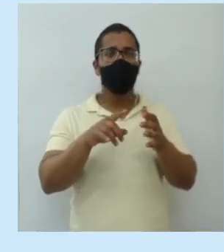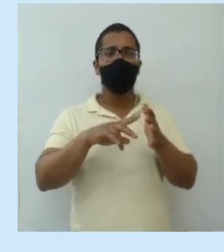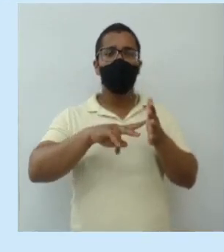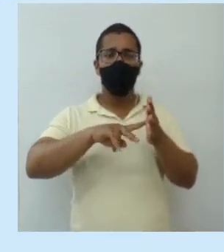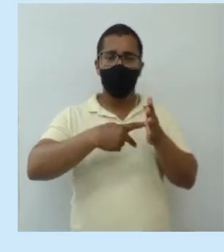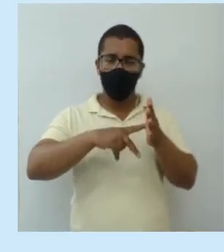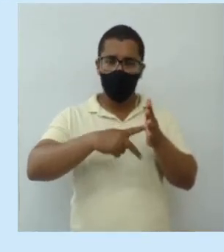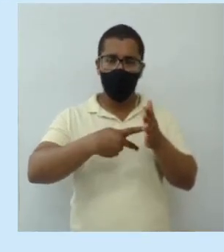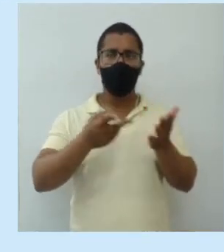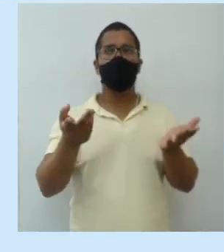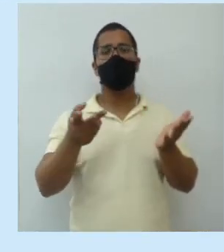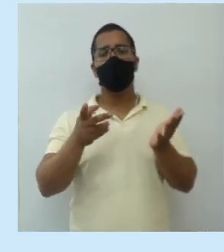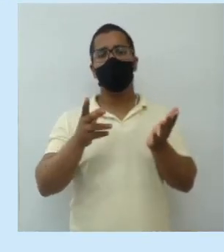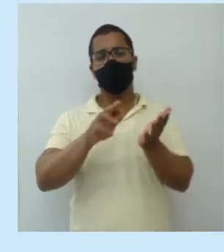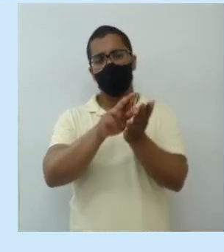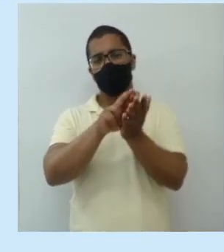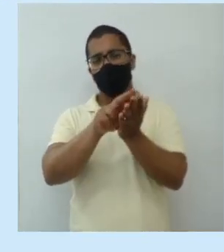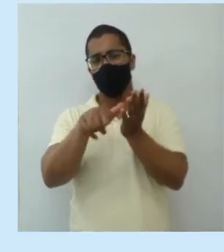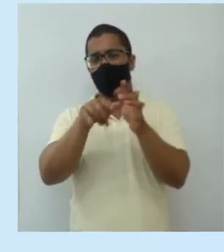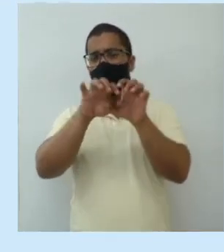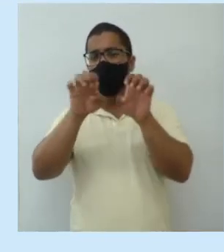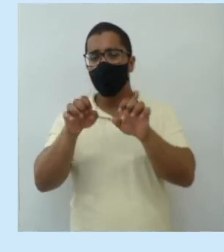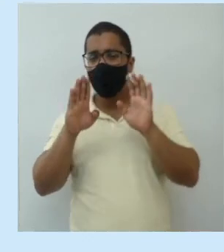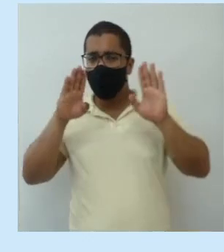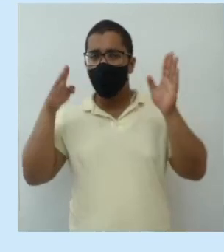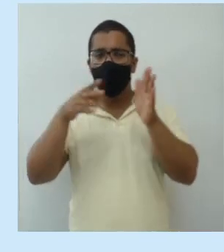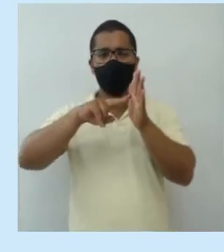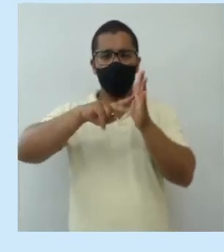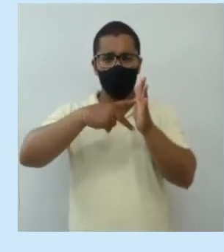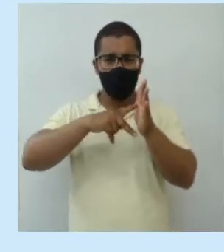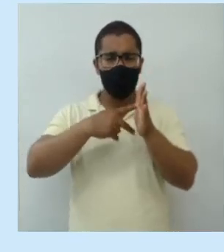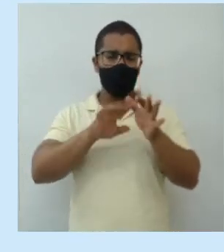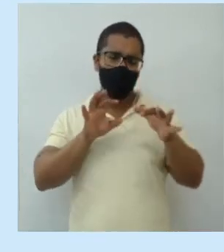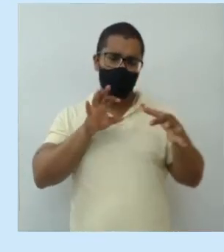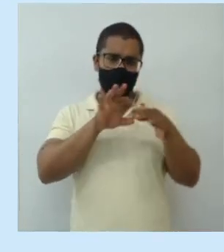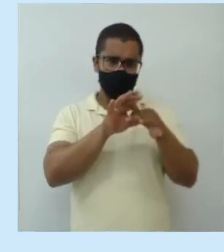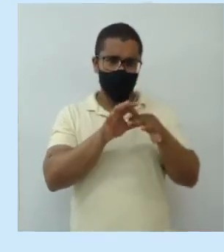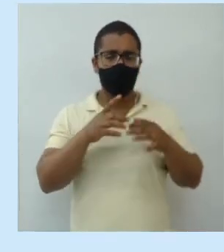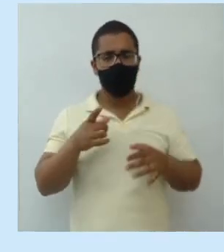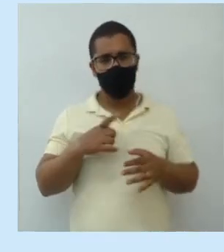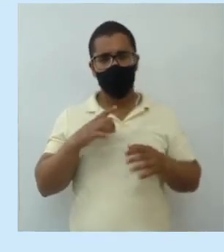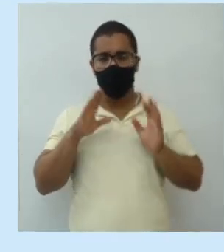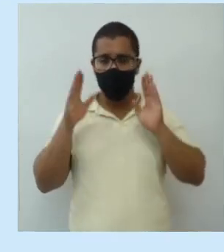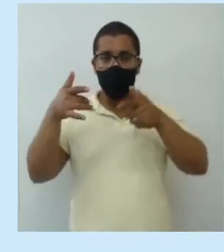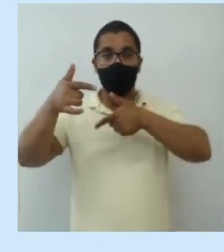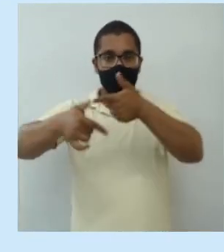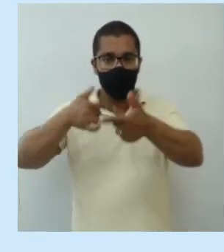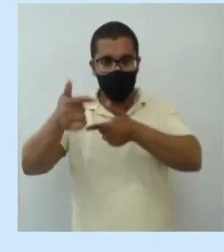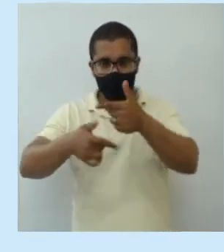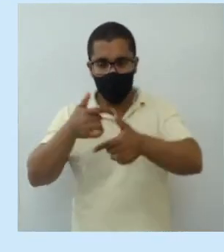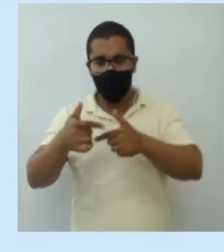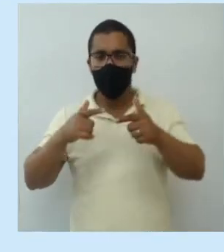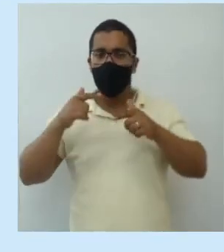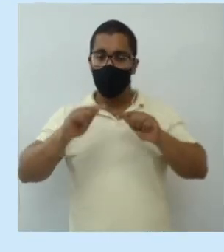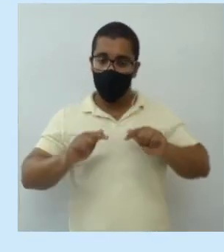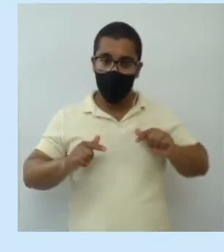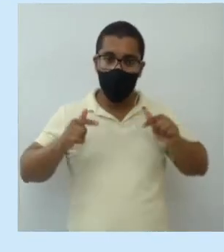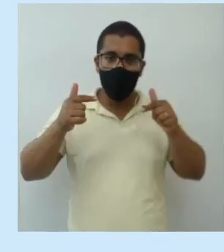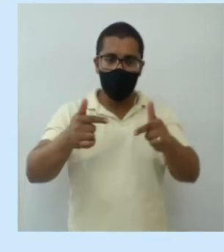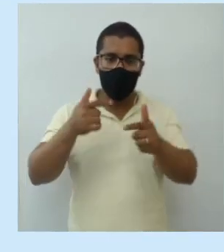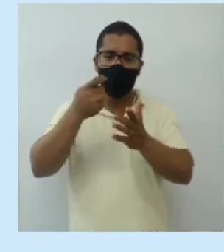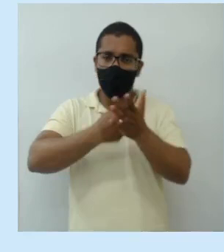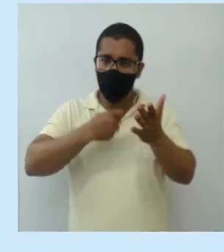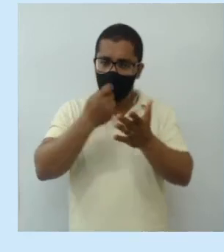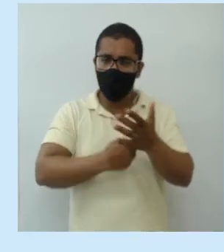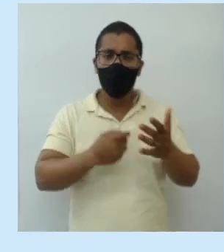aos movimentos, né, estruturados em sindicatos, ligados às questões trabalhistas, né, por luta por melhores